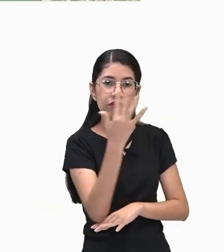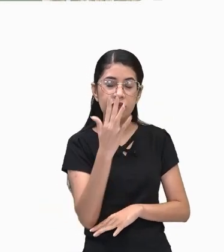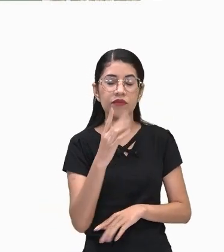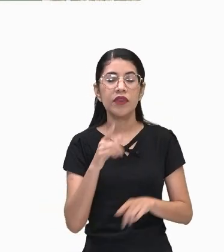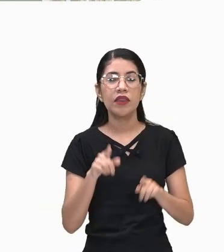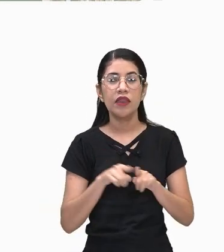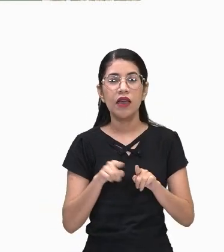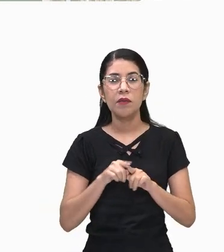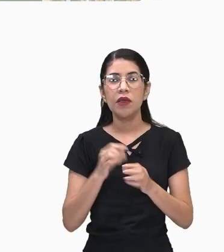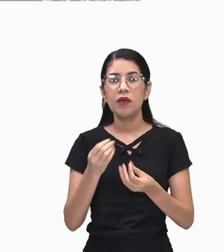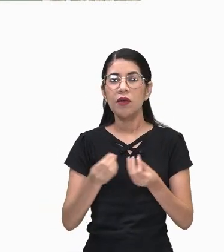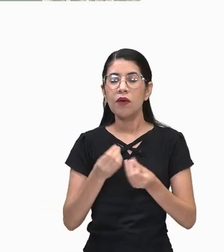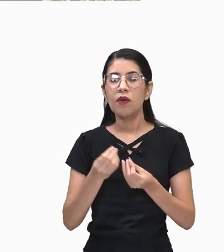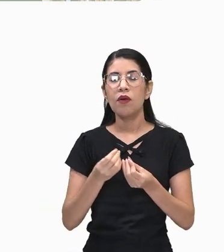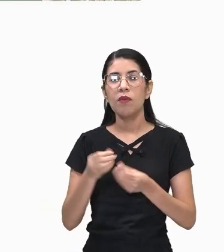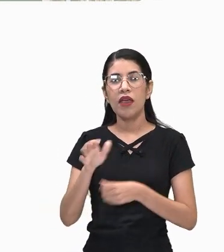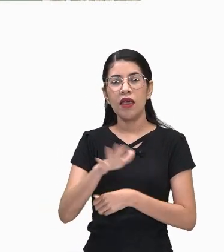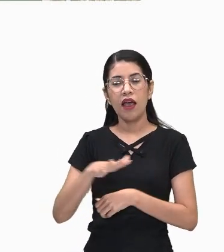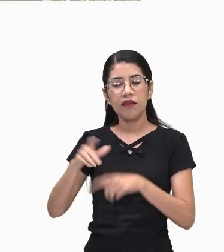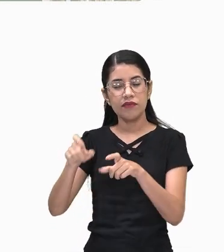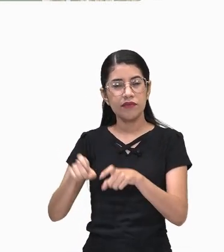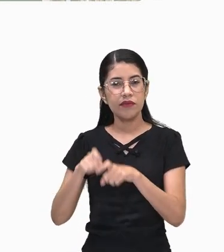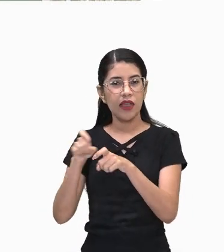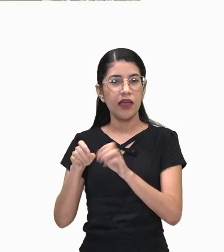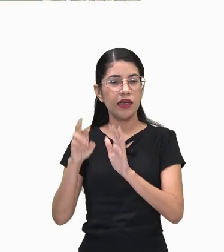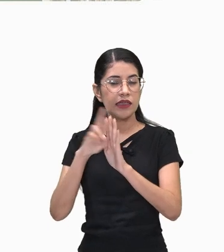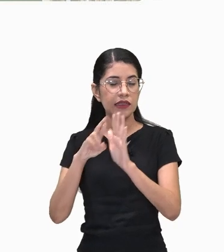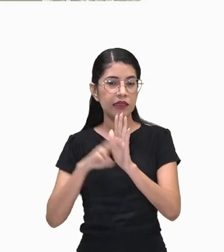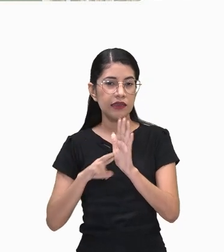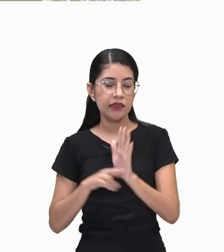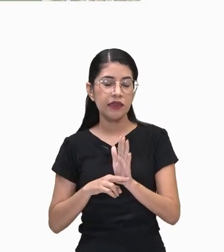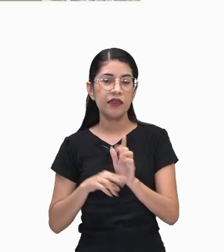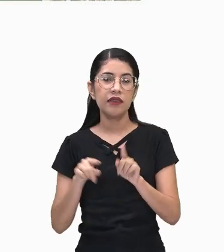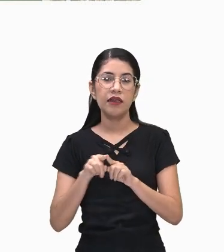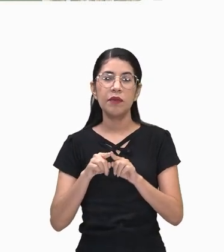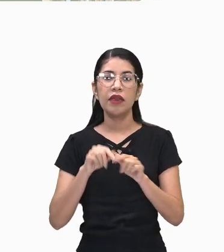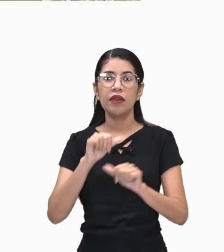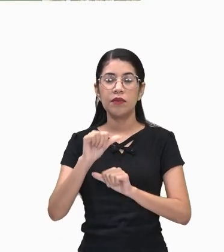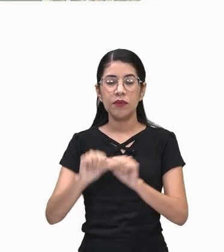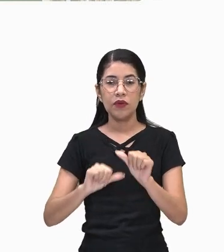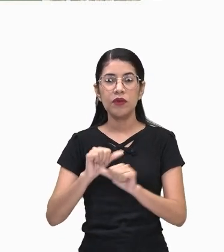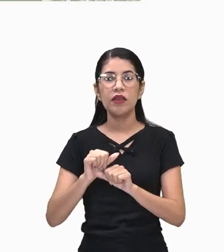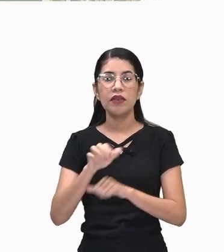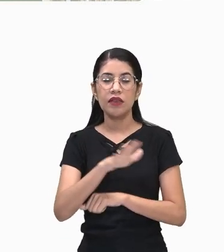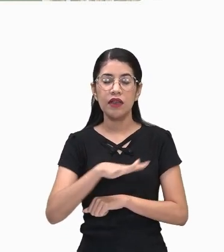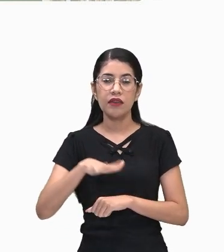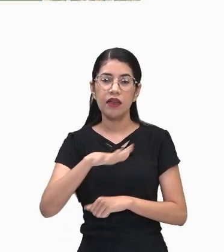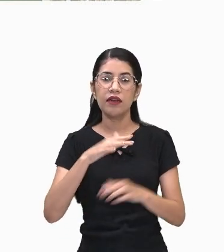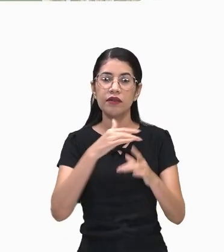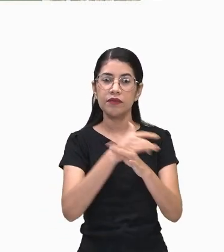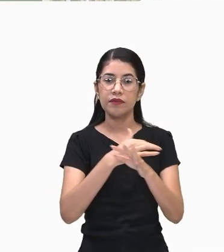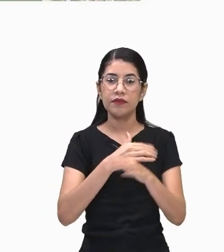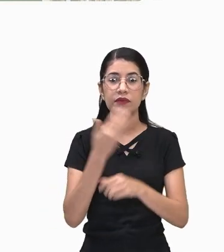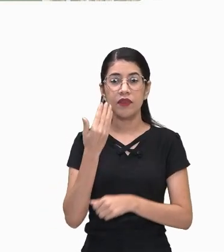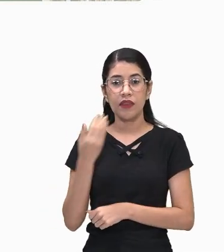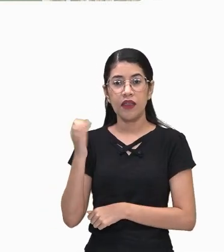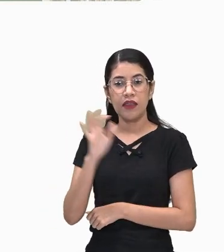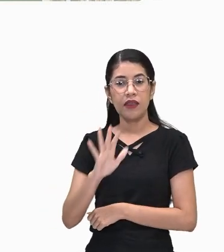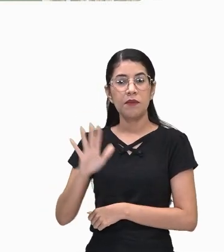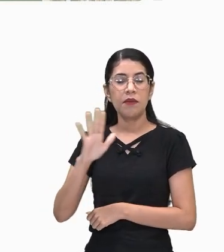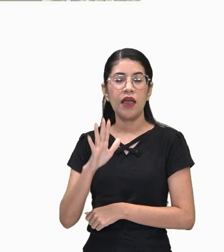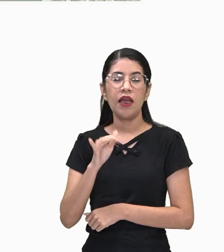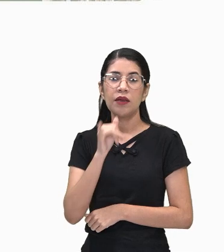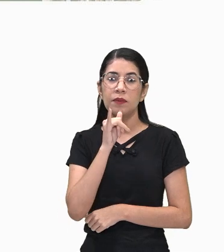a regularização fundiária, consolidar os princípios da reforma urbana. Nessa imagem, nós temos aí